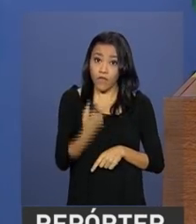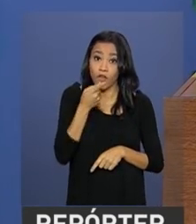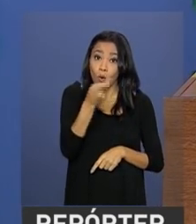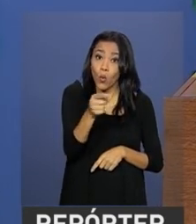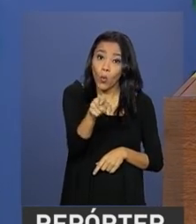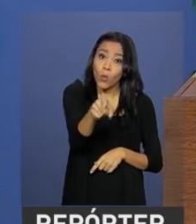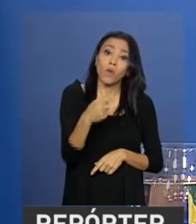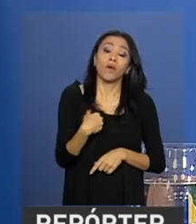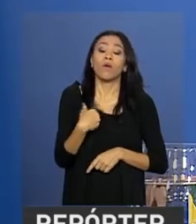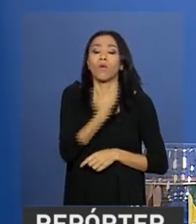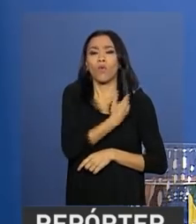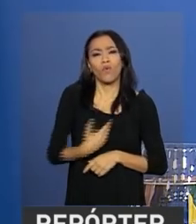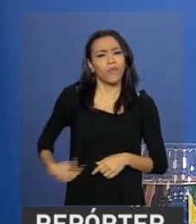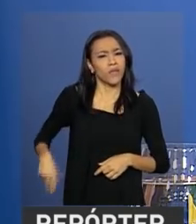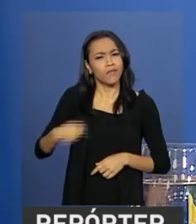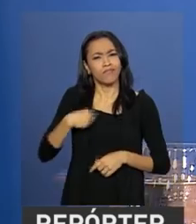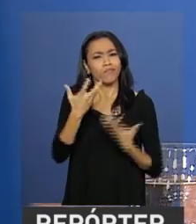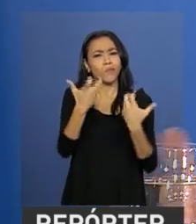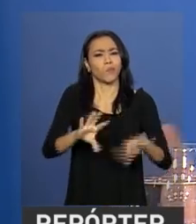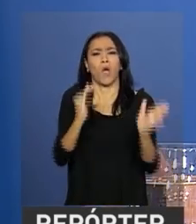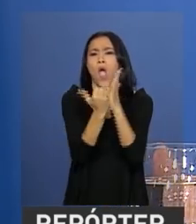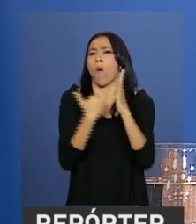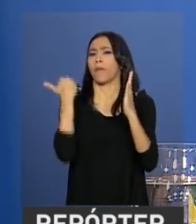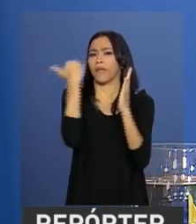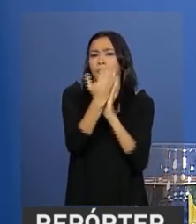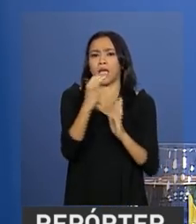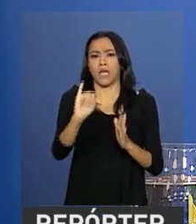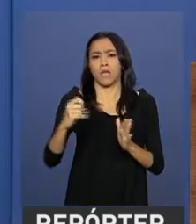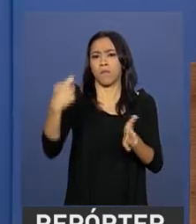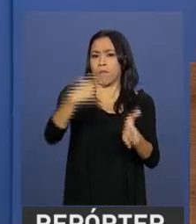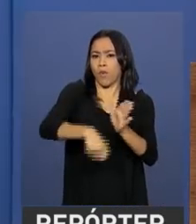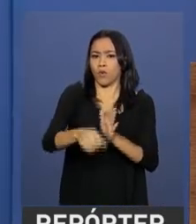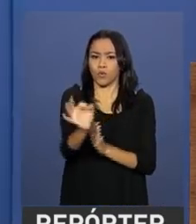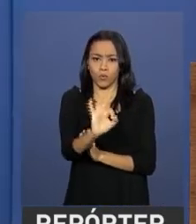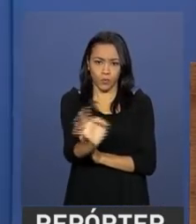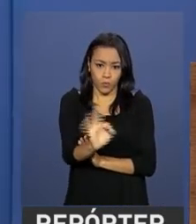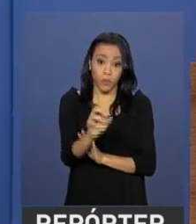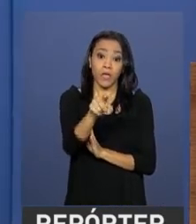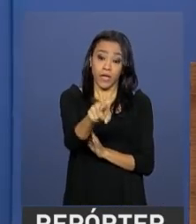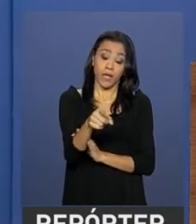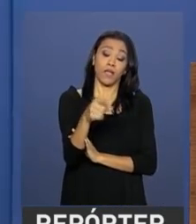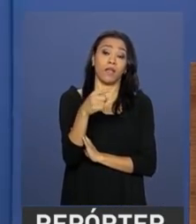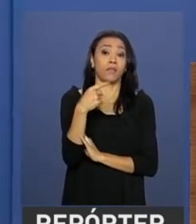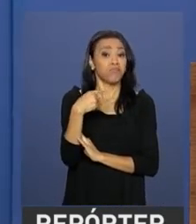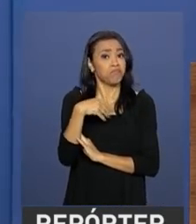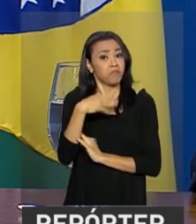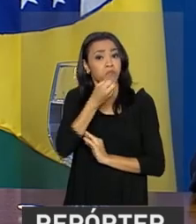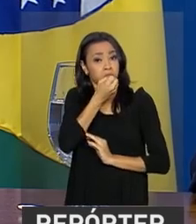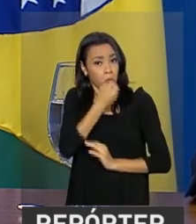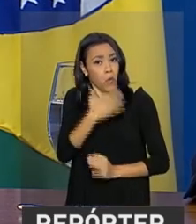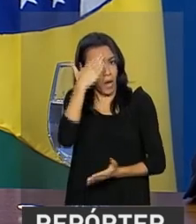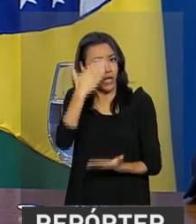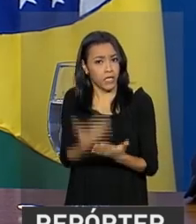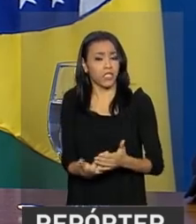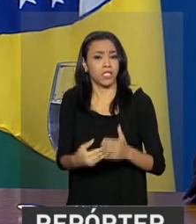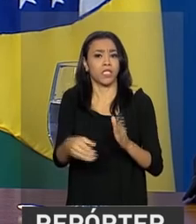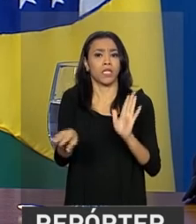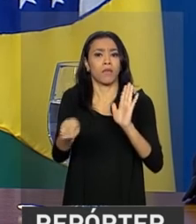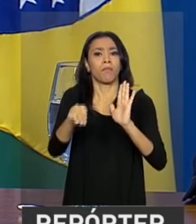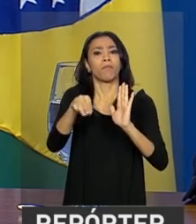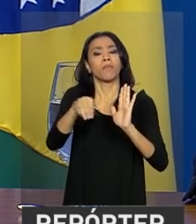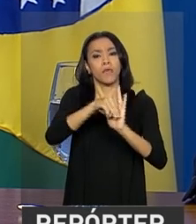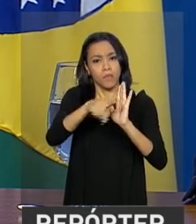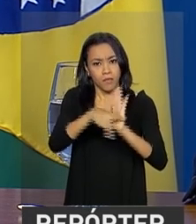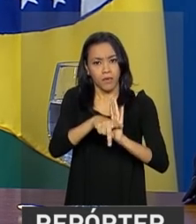não pretende aumentar impostos por enquanto. O ministro demonstrou confiança na eficácia da proposta. É uma medida